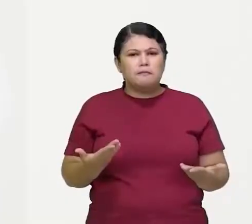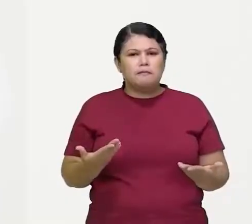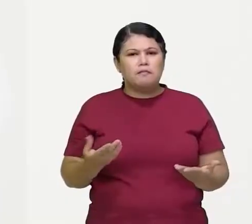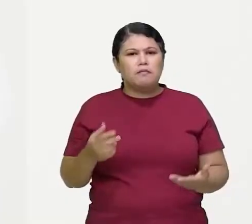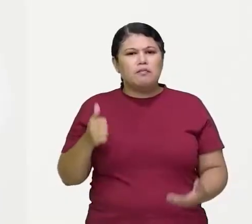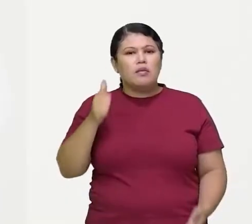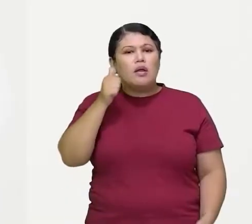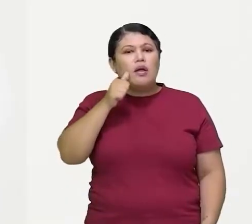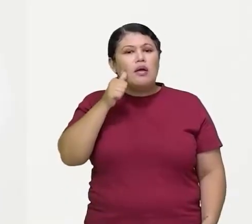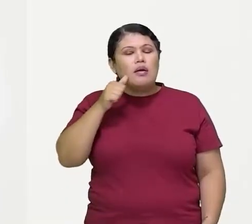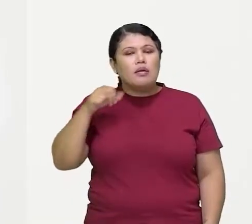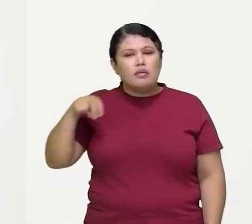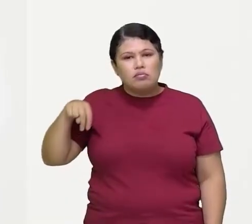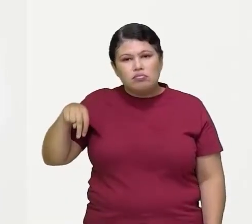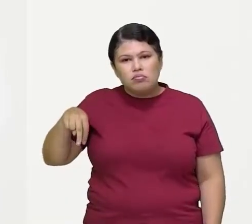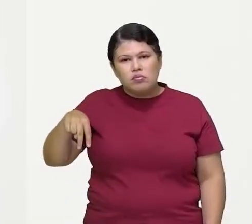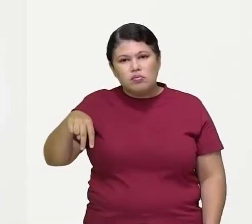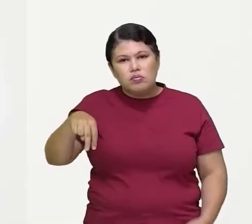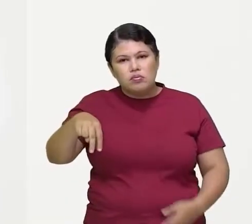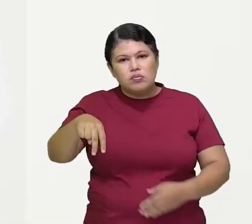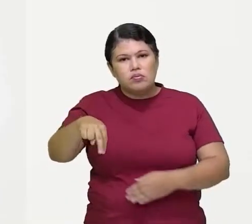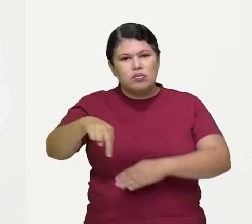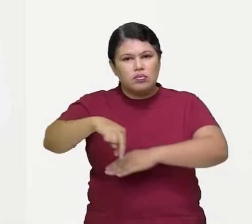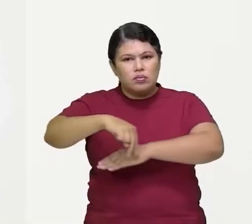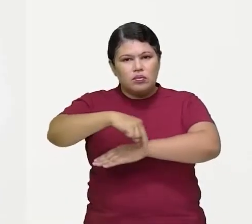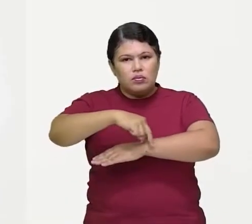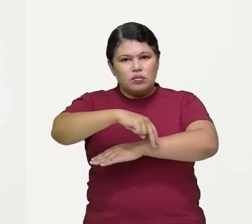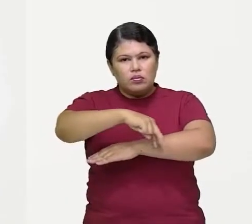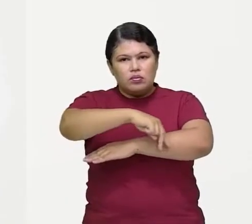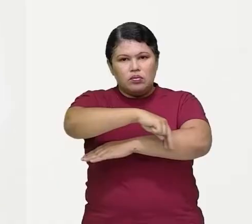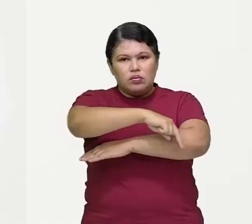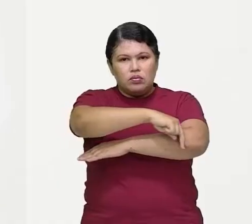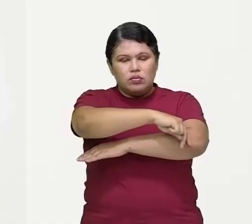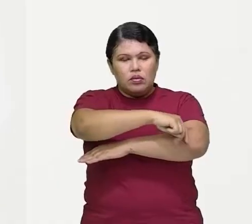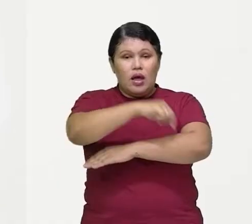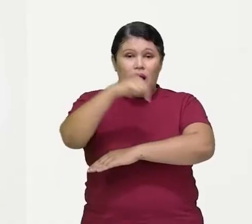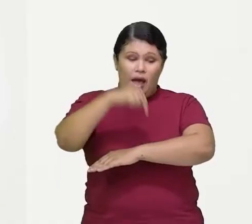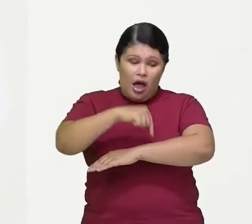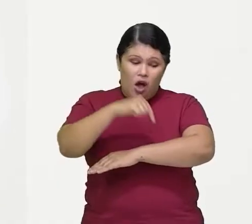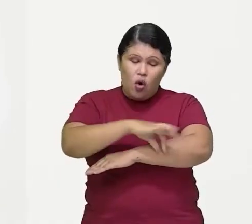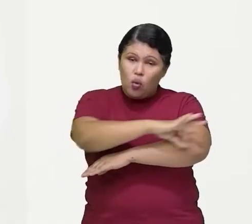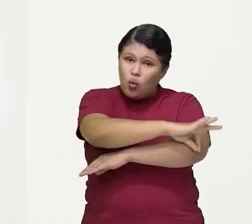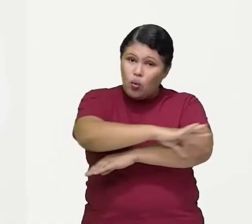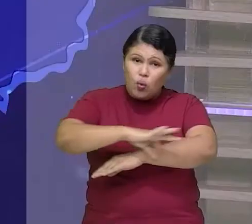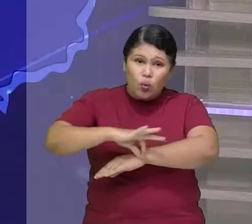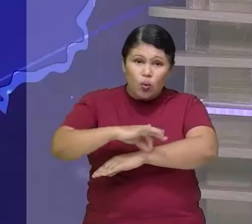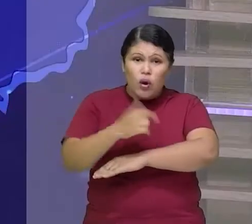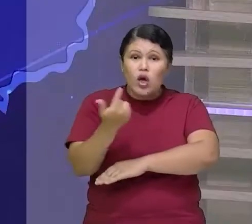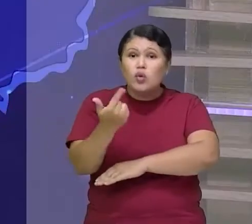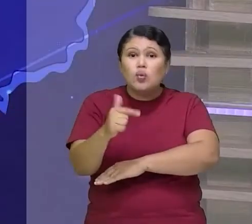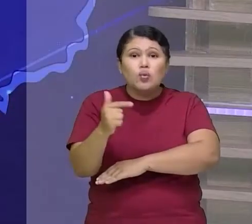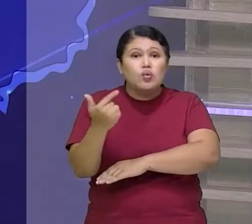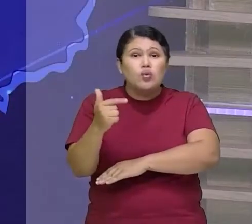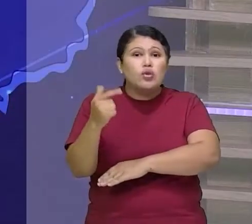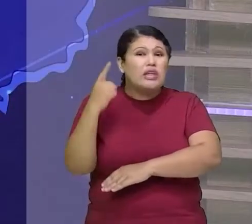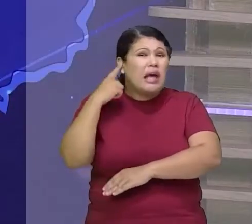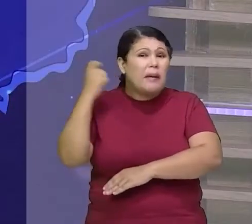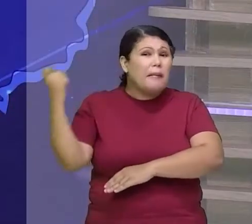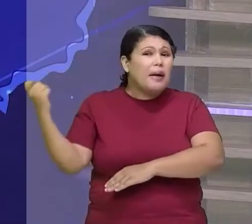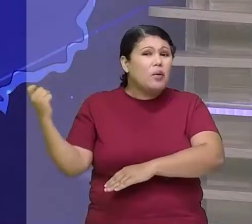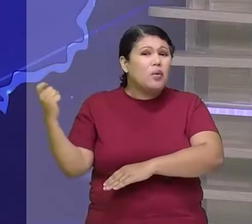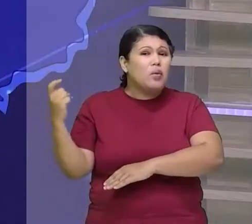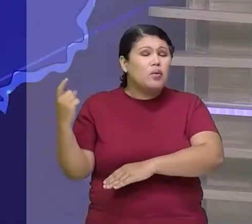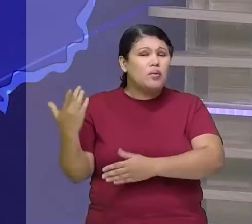Ana caminhava pela rua silenciosa. Quem estava silenciosa era a rua, ou seja, não tinha barulho naquela